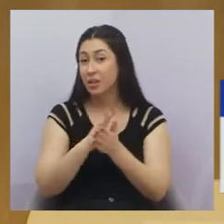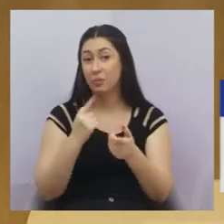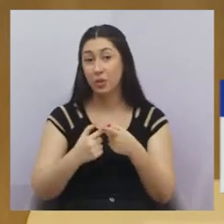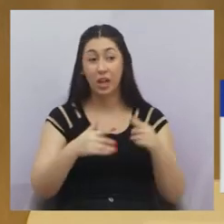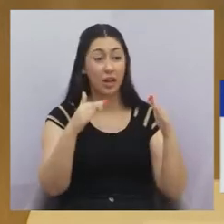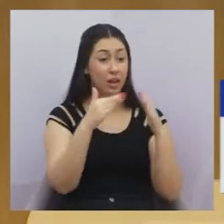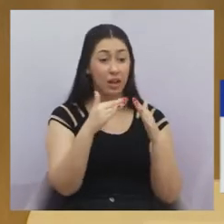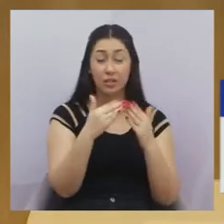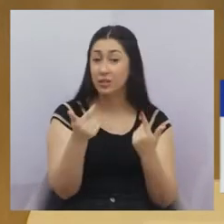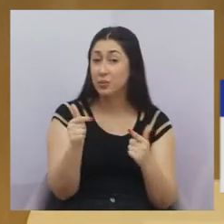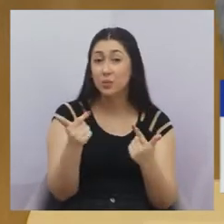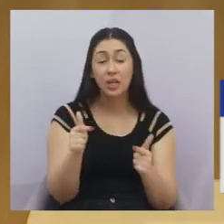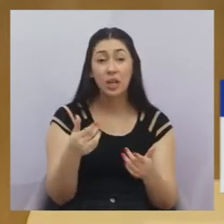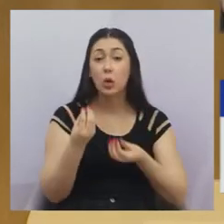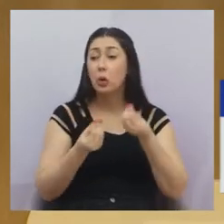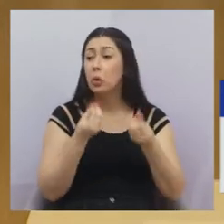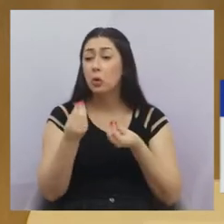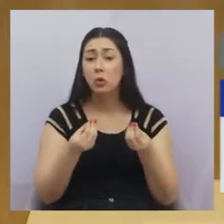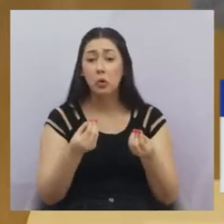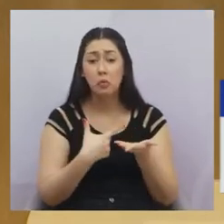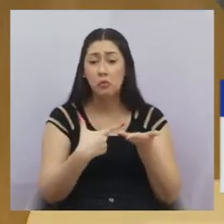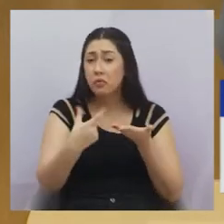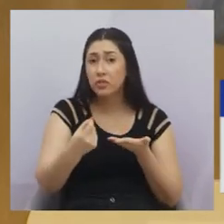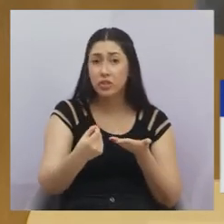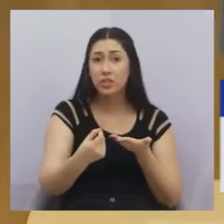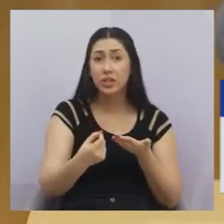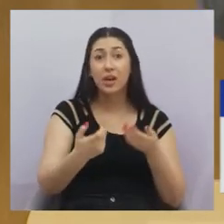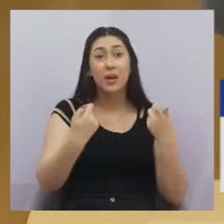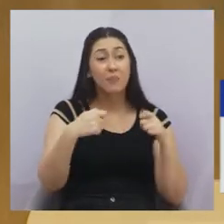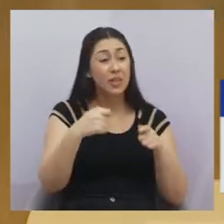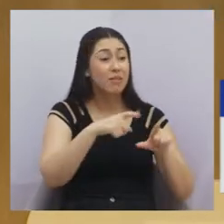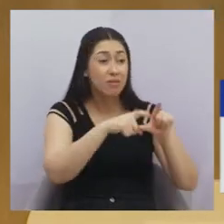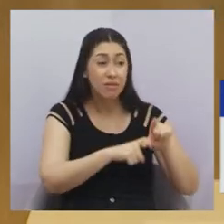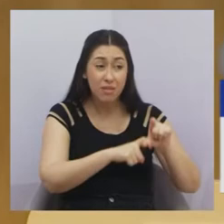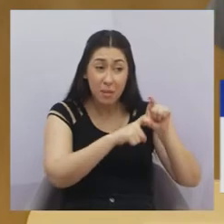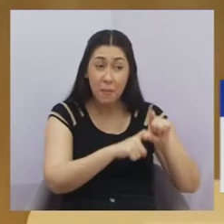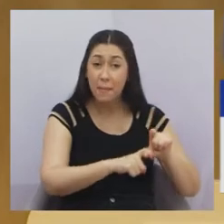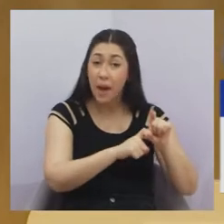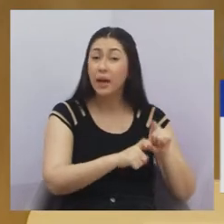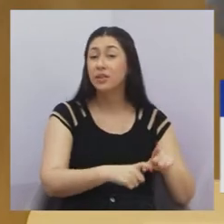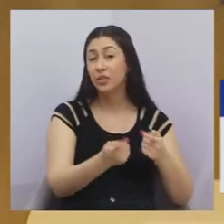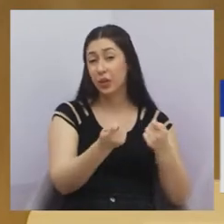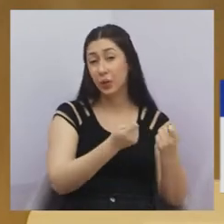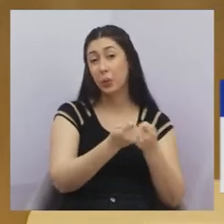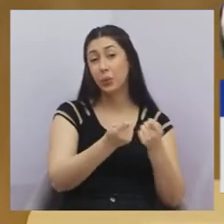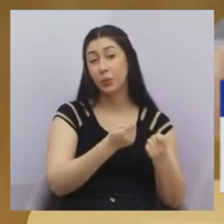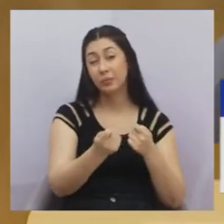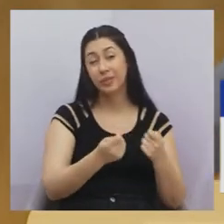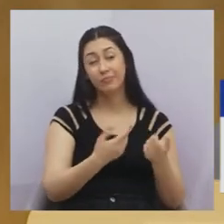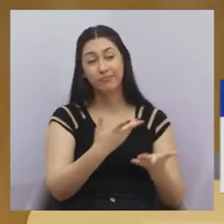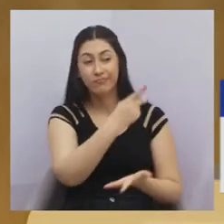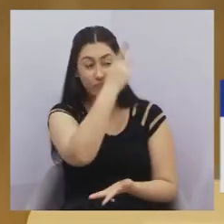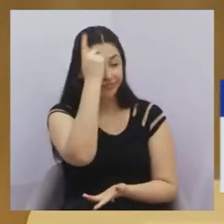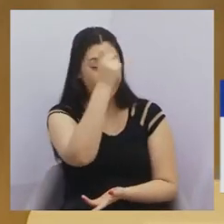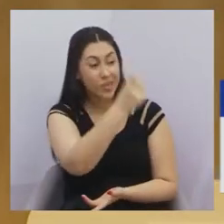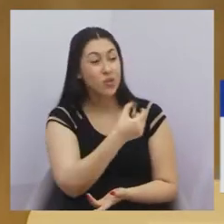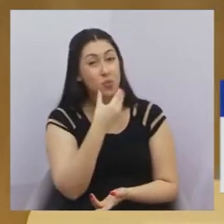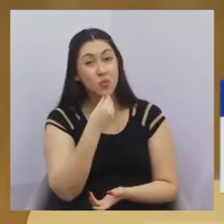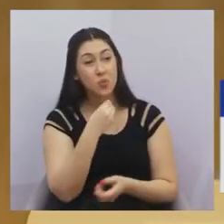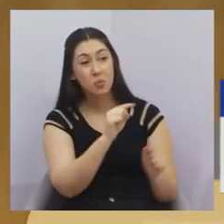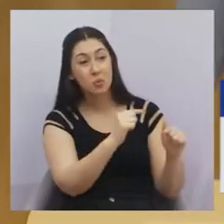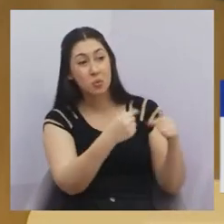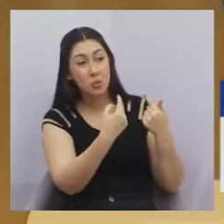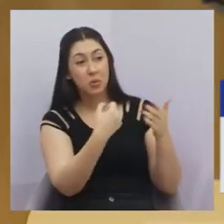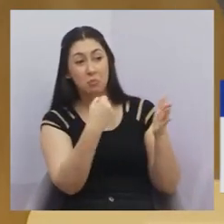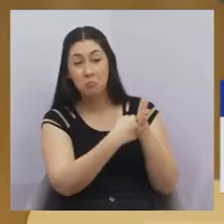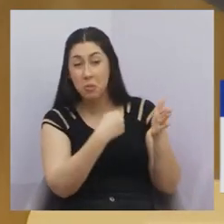casa para sair e vivem naquele lar por pura dependência econômica, muitas vezes daquele que faz agressão nesses